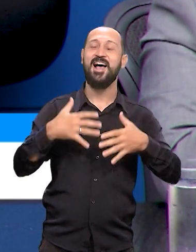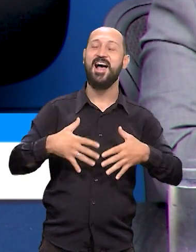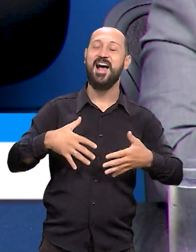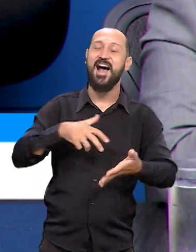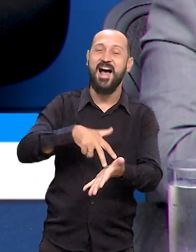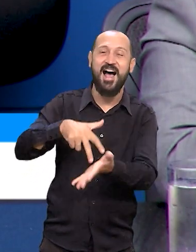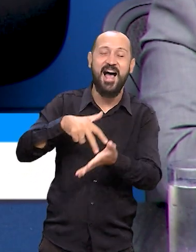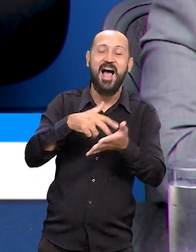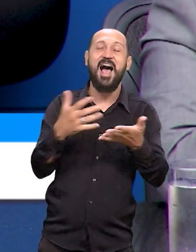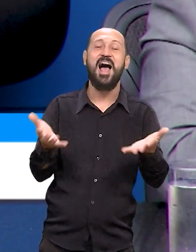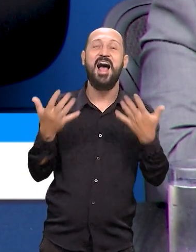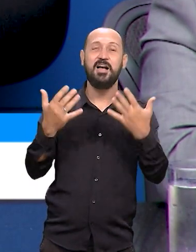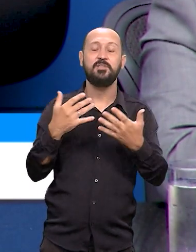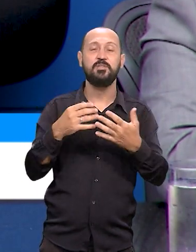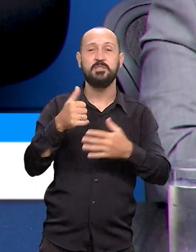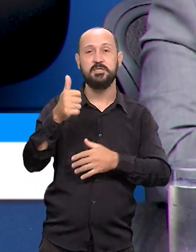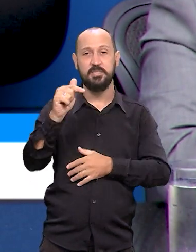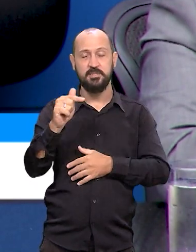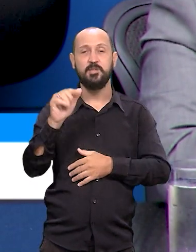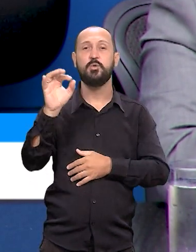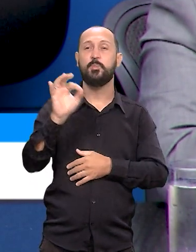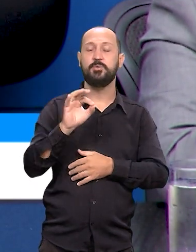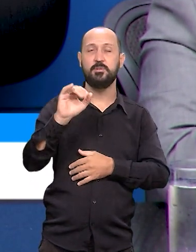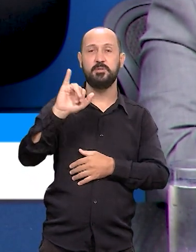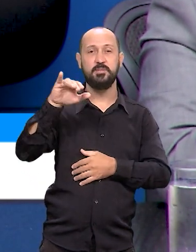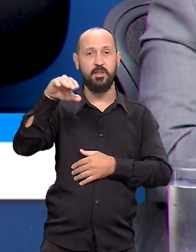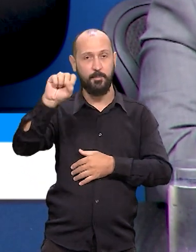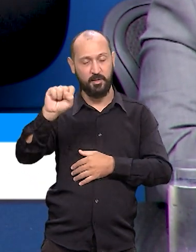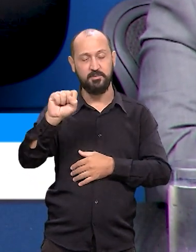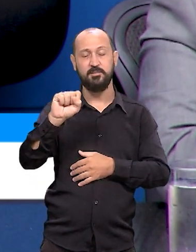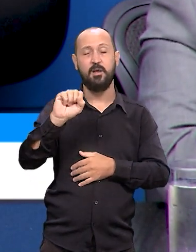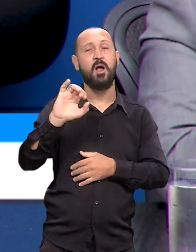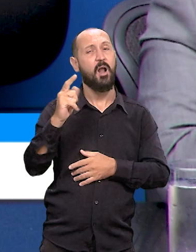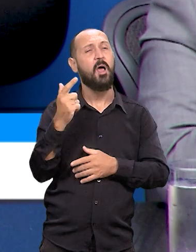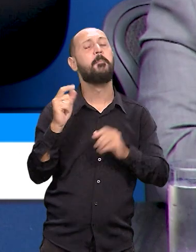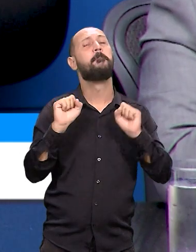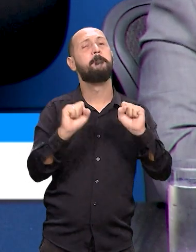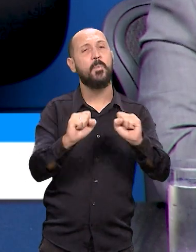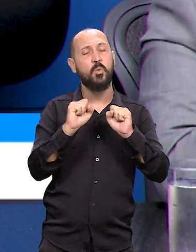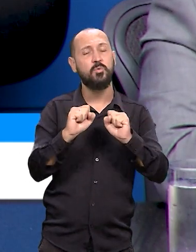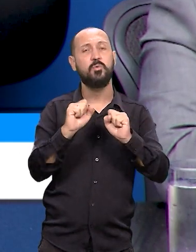pudesse comemorar a manutenção da alíquota de 17% de